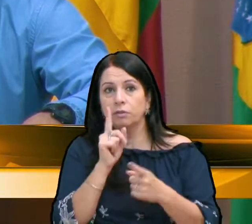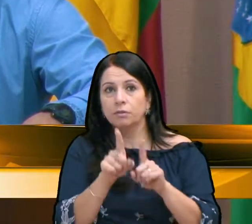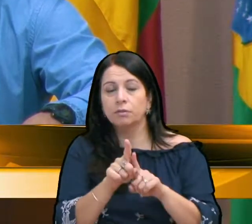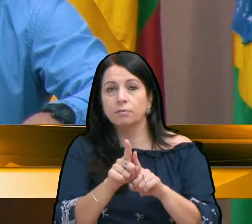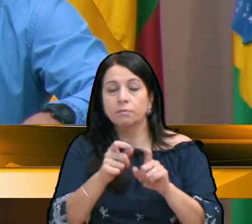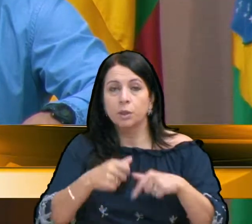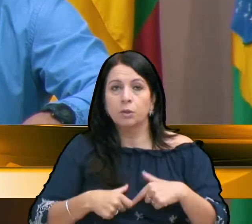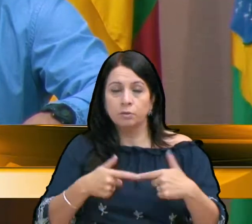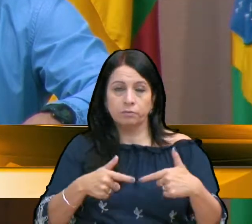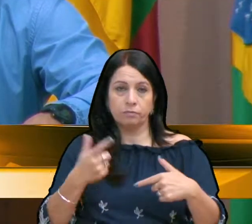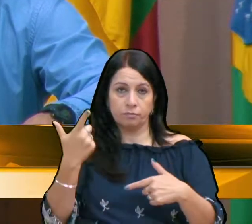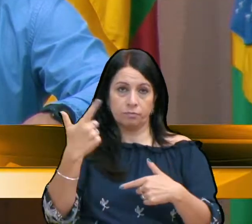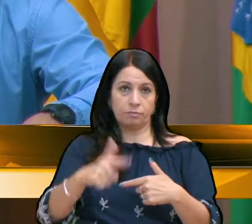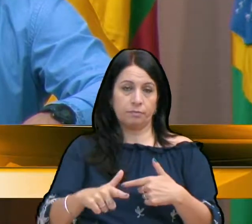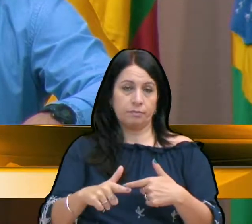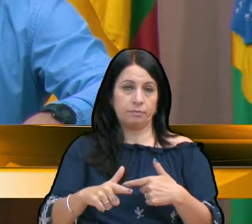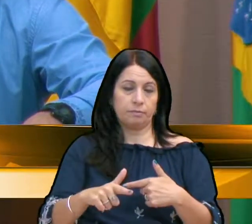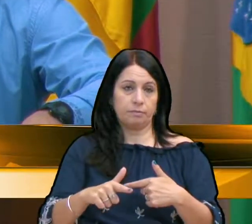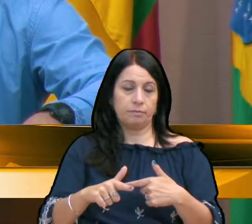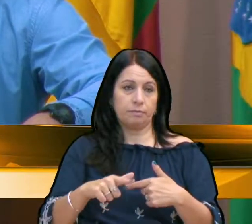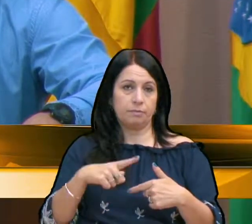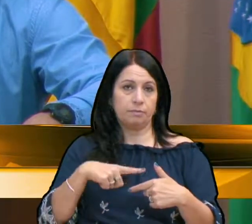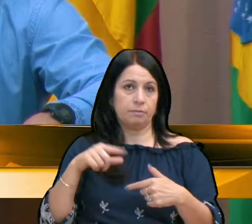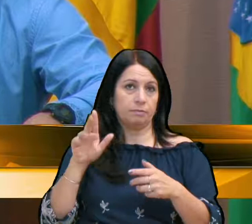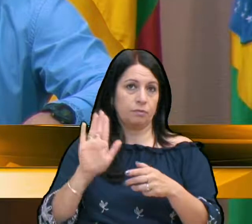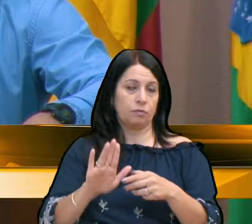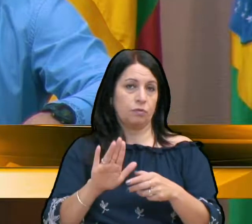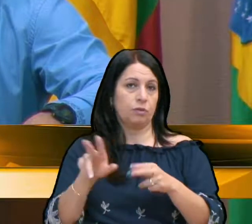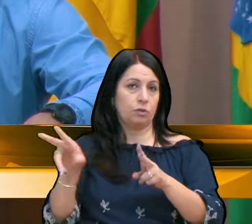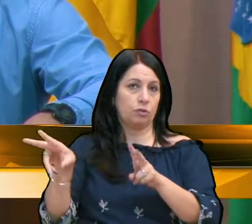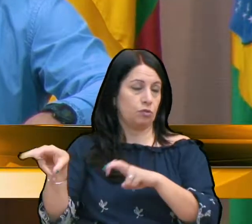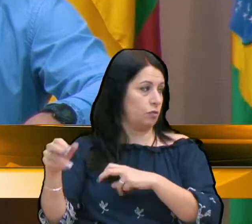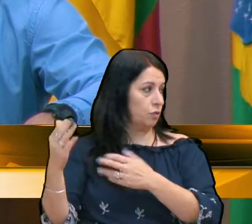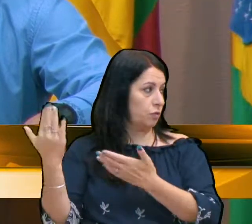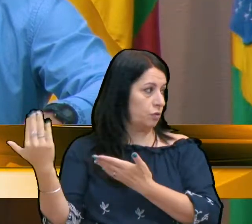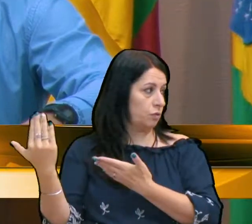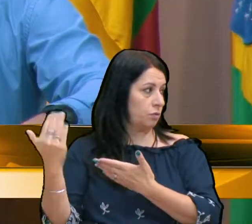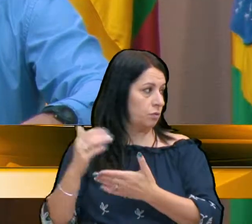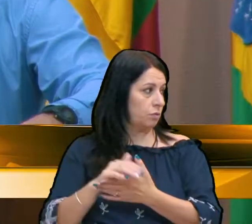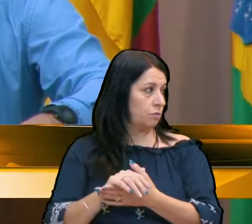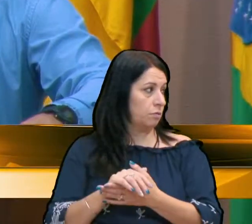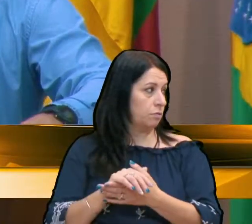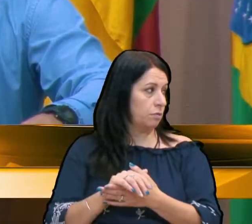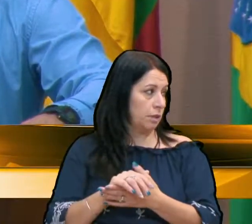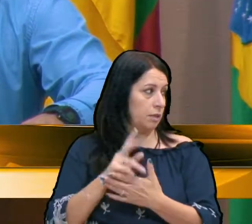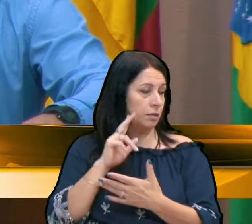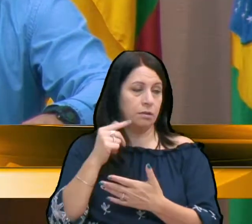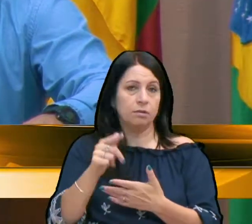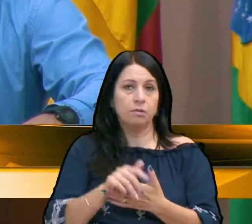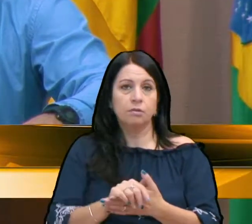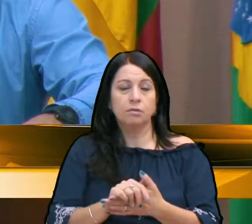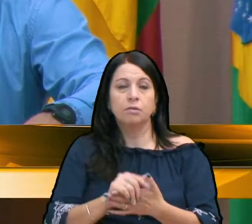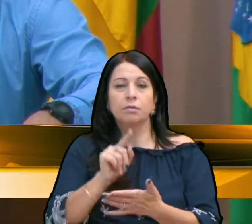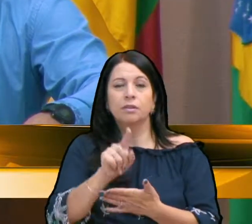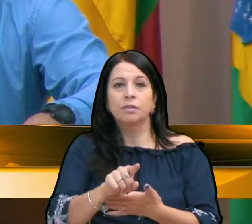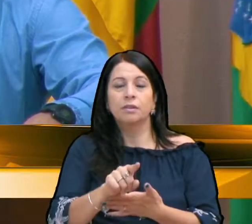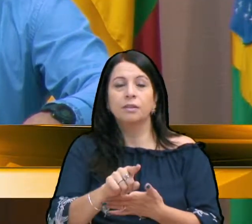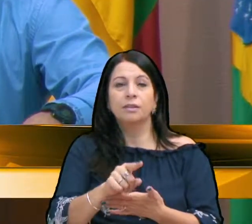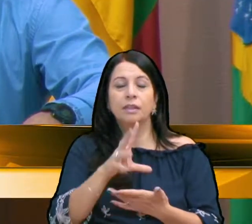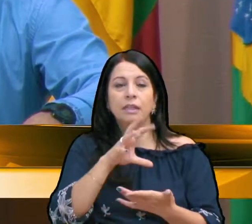ações, novamente. Para segurar o jovem no interior, precisamos dar qualidade de vida,